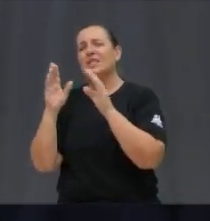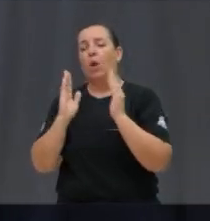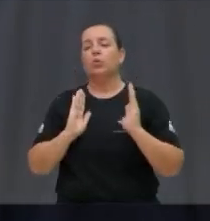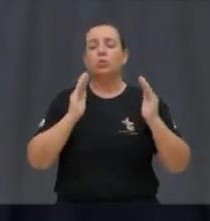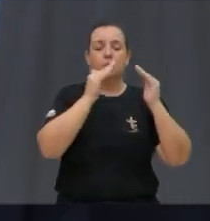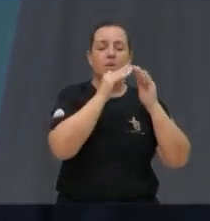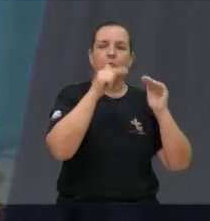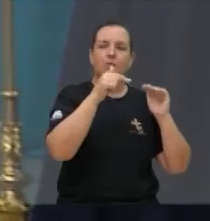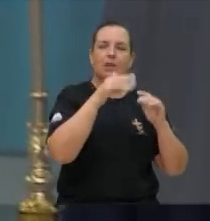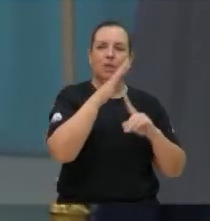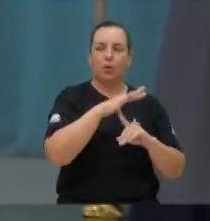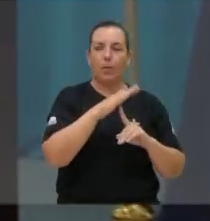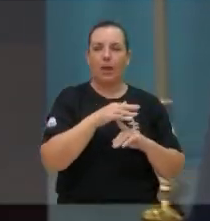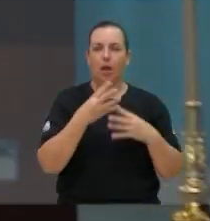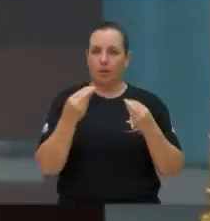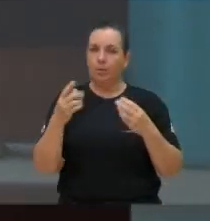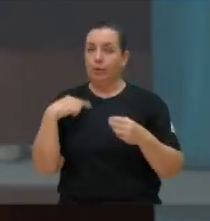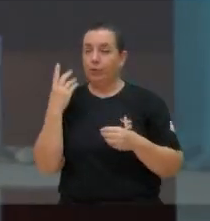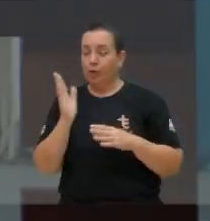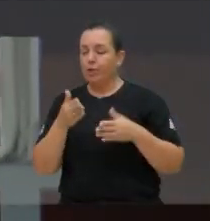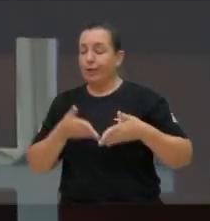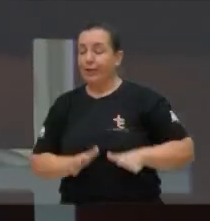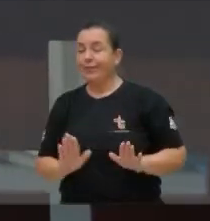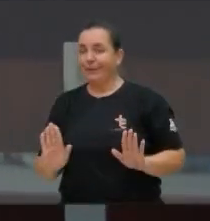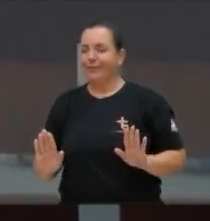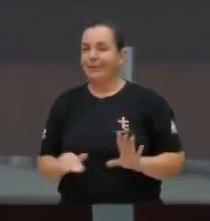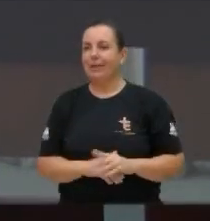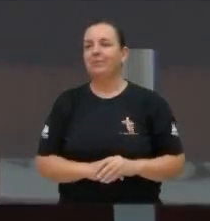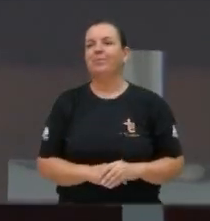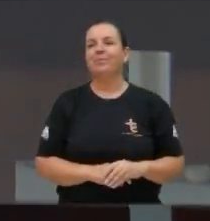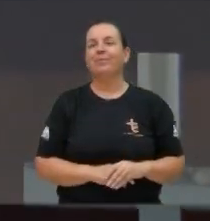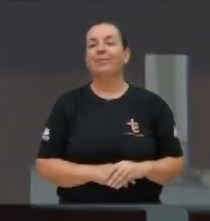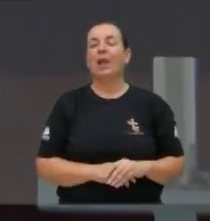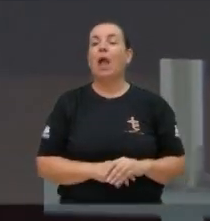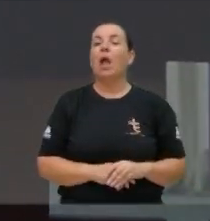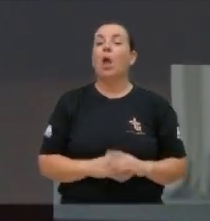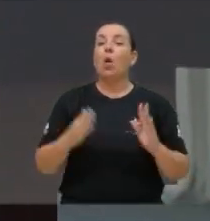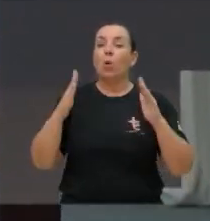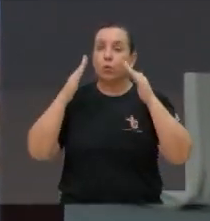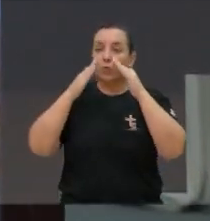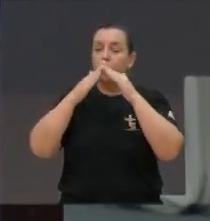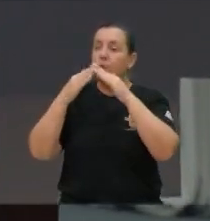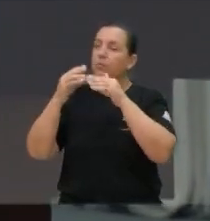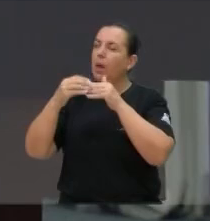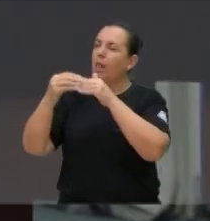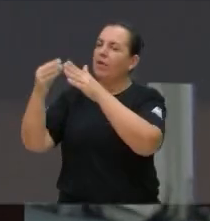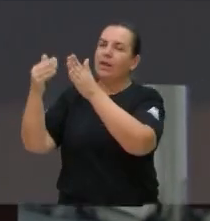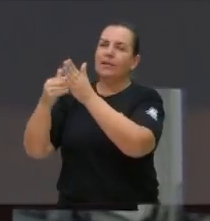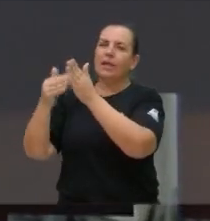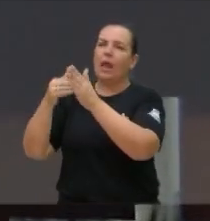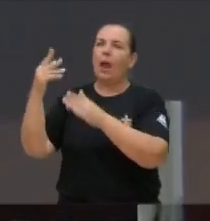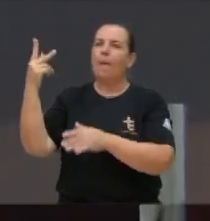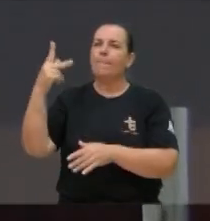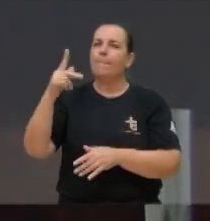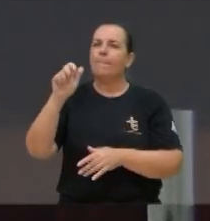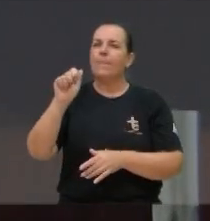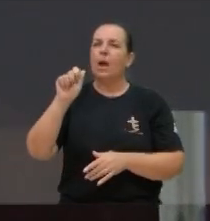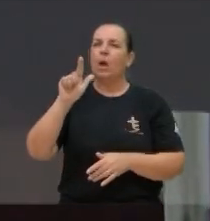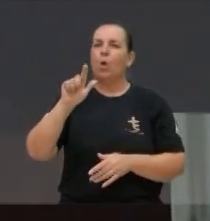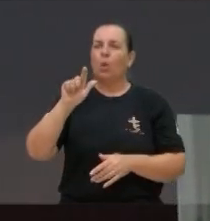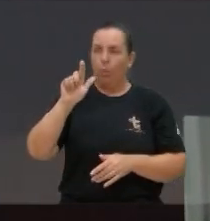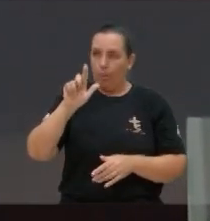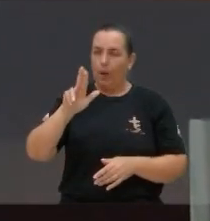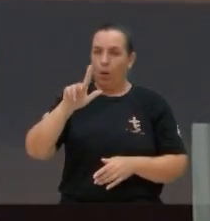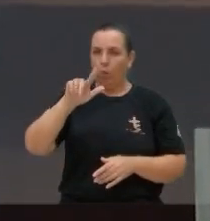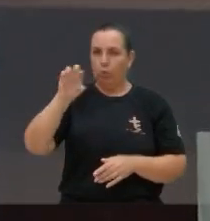1977, muitos de nós aqui já tínhamos nascido. Os bispos levaram até o Papa Paulo VI um pedido, dizendo